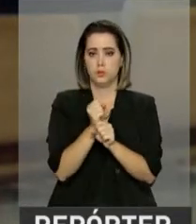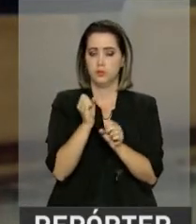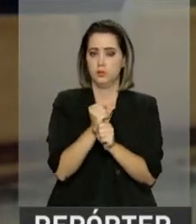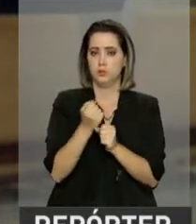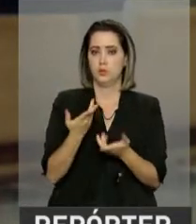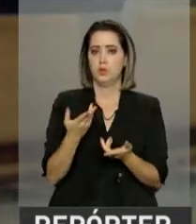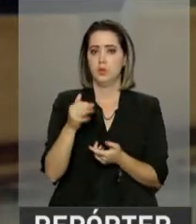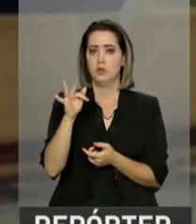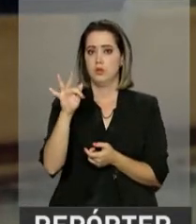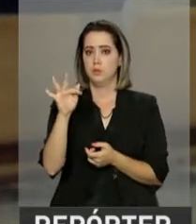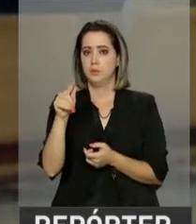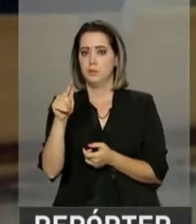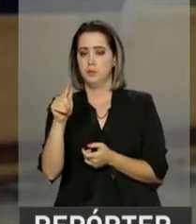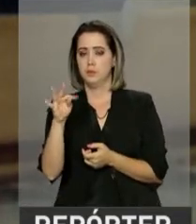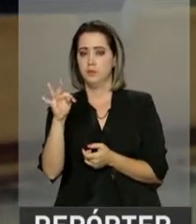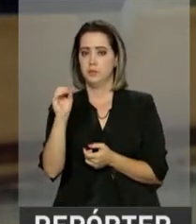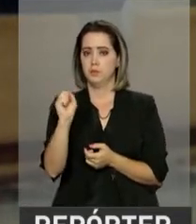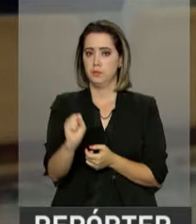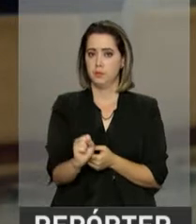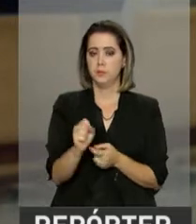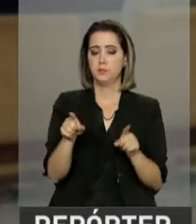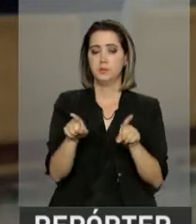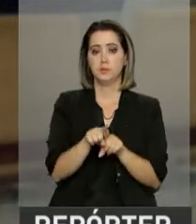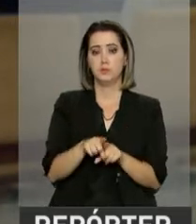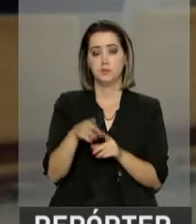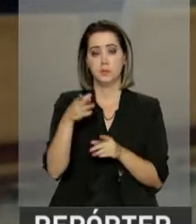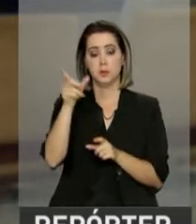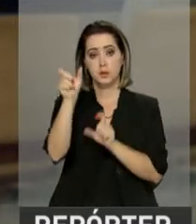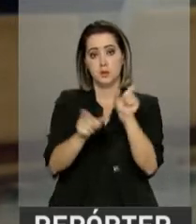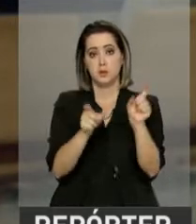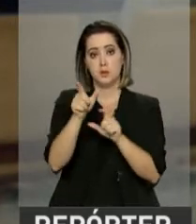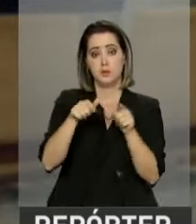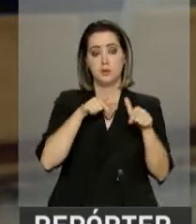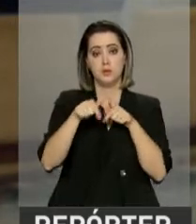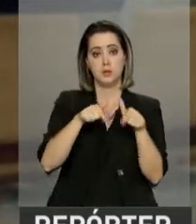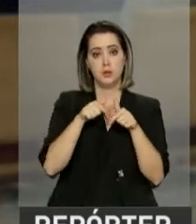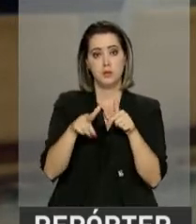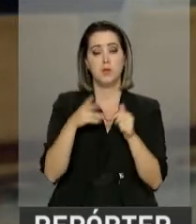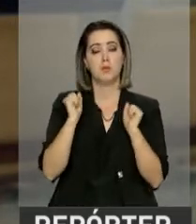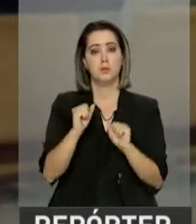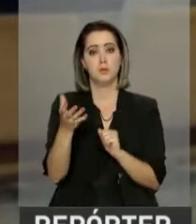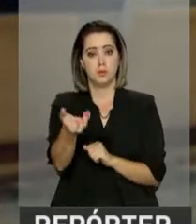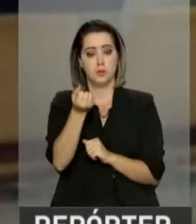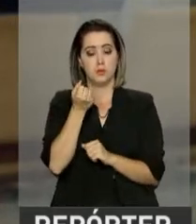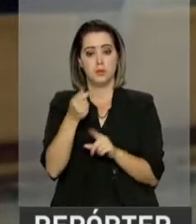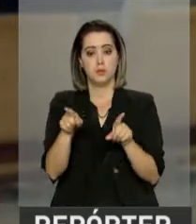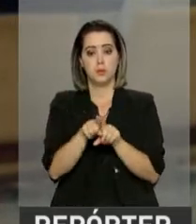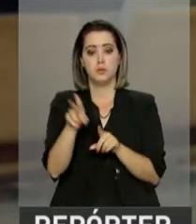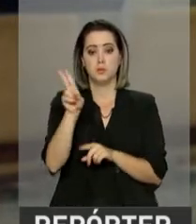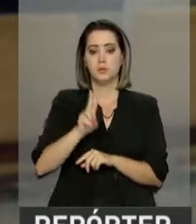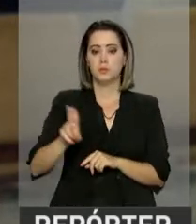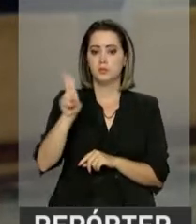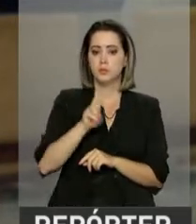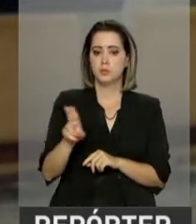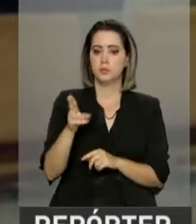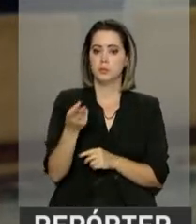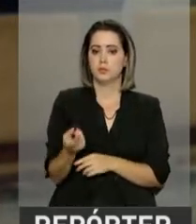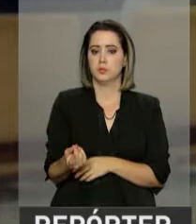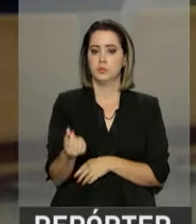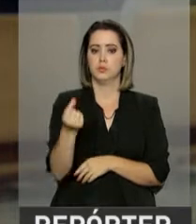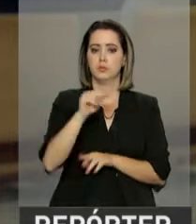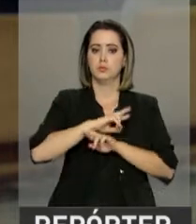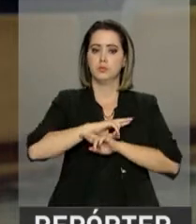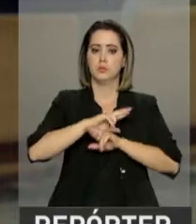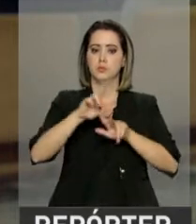inativas do Fundo de Garantia do Tempo de Serviço para os trabalhadores sacarem esses recursos e utilizarem o dinheiro das